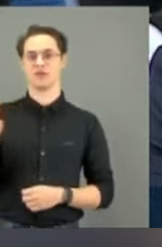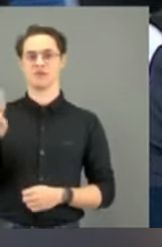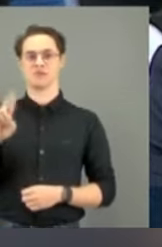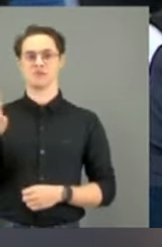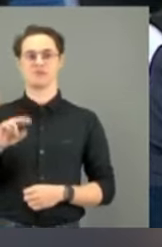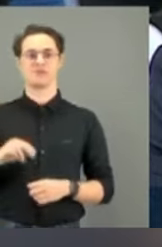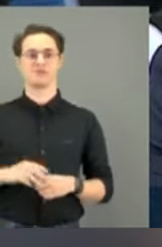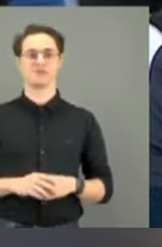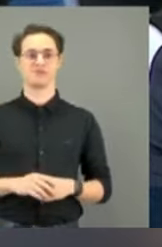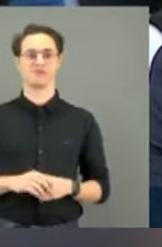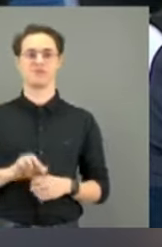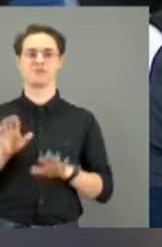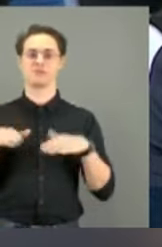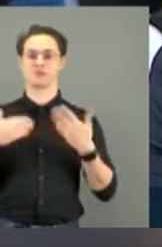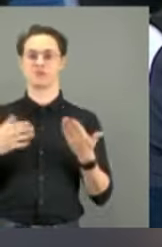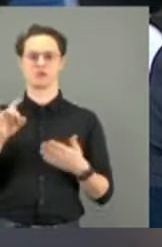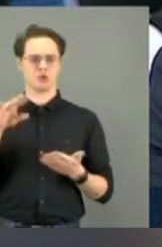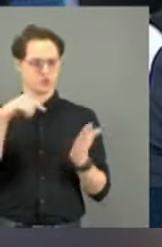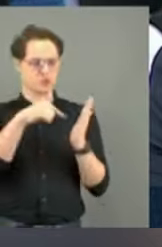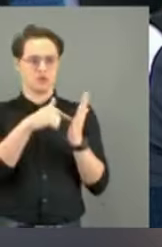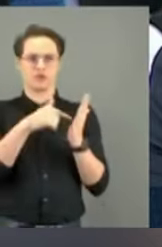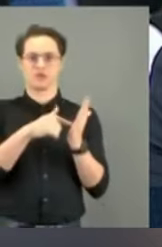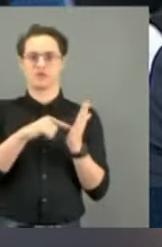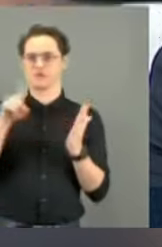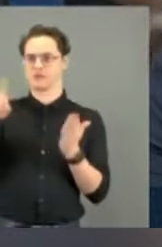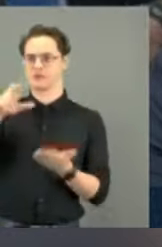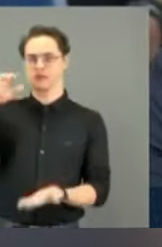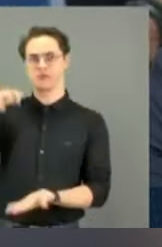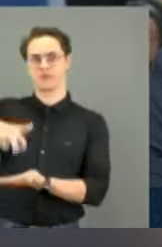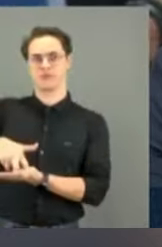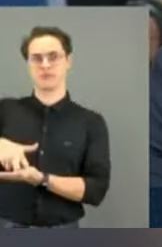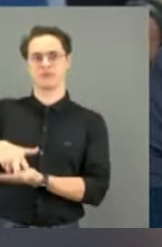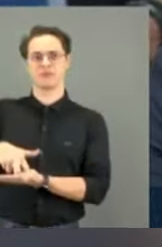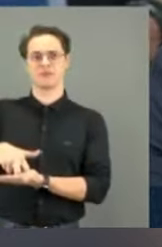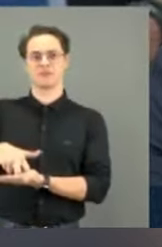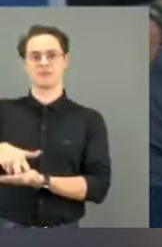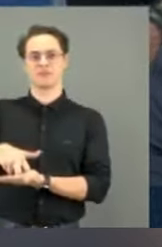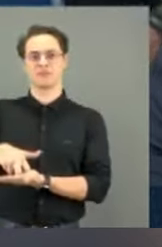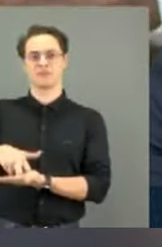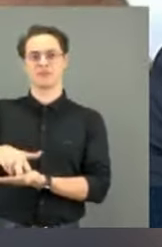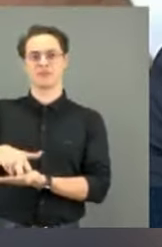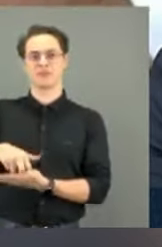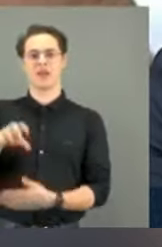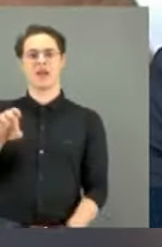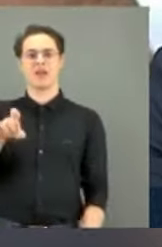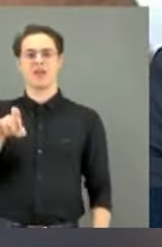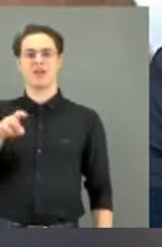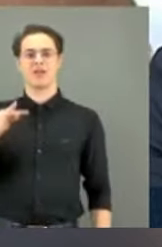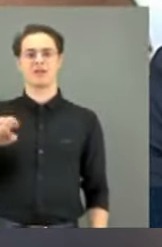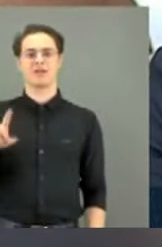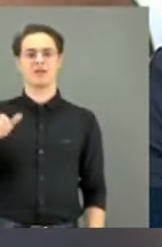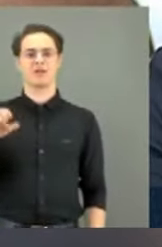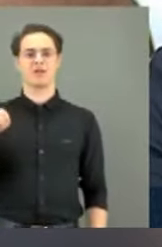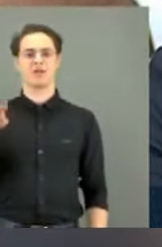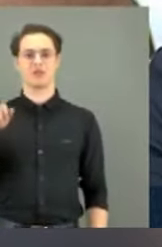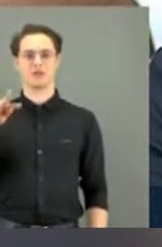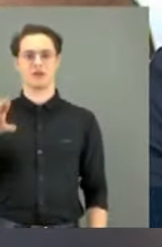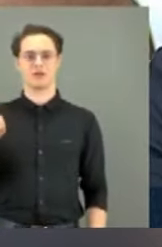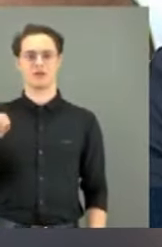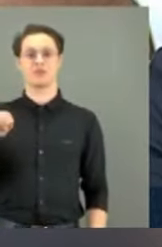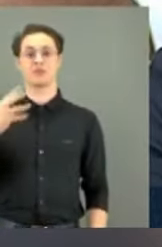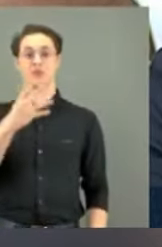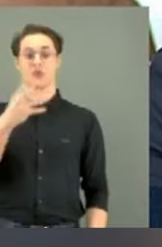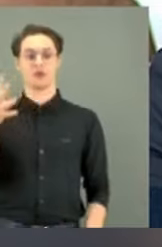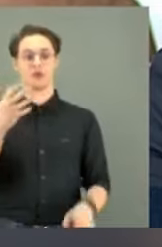623.479. Só nesse caso aqui, senhor Walter, o senhor foi condenado como estelionatário de 44